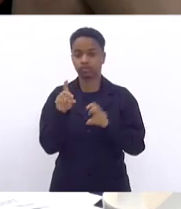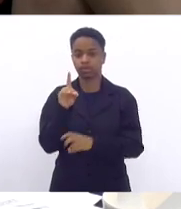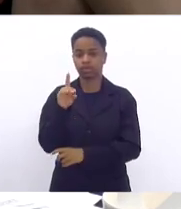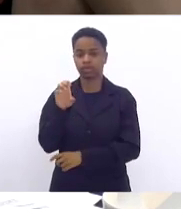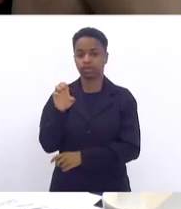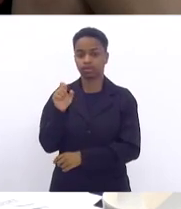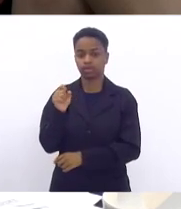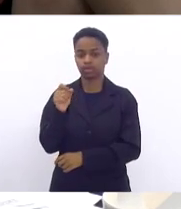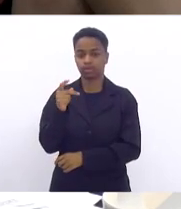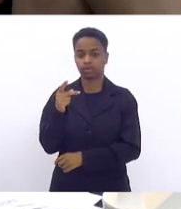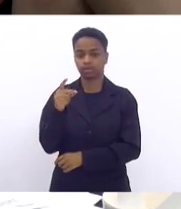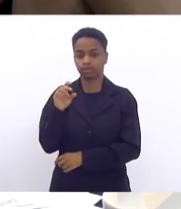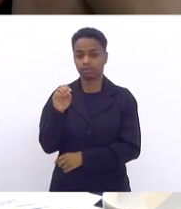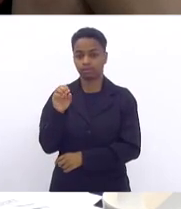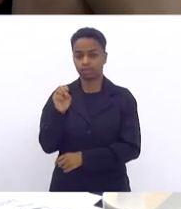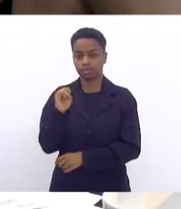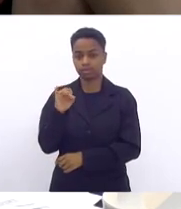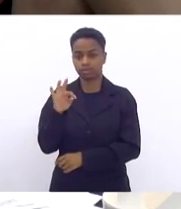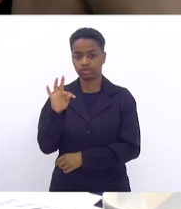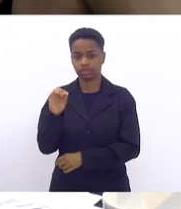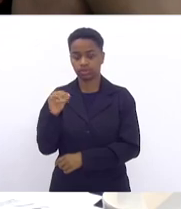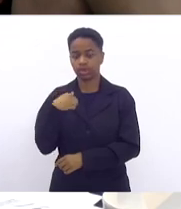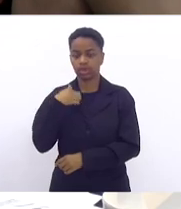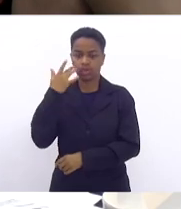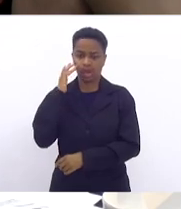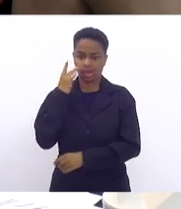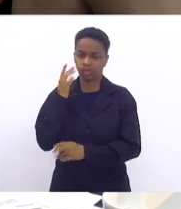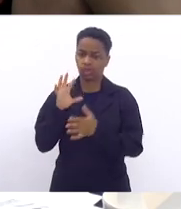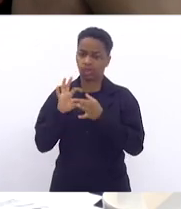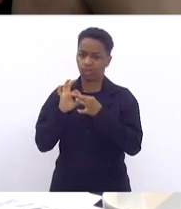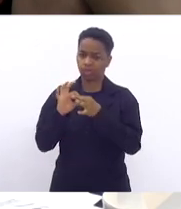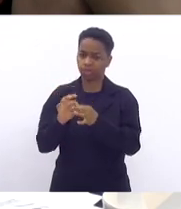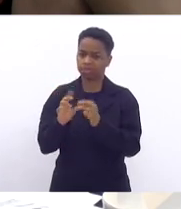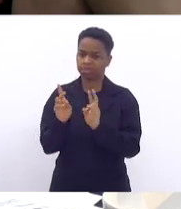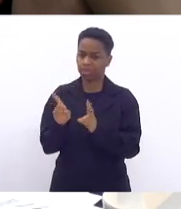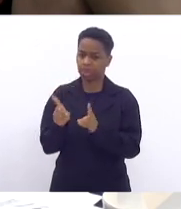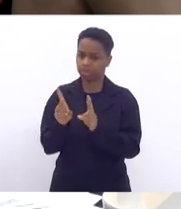Perfeito. Eu acho que esse projeto está dentro desse contexto.